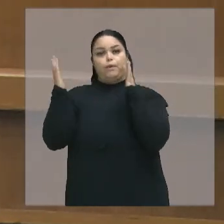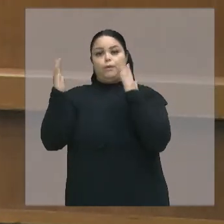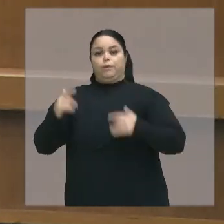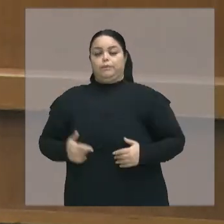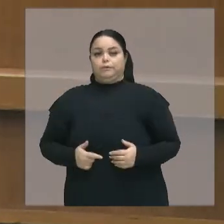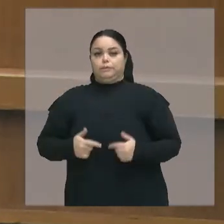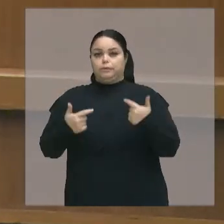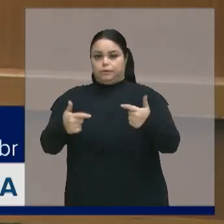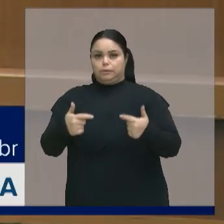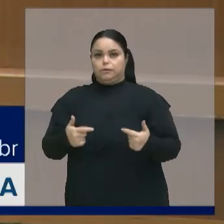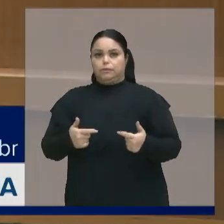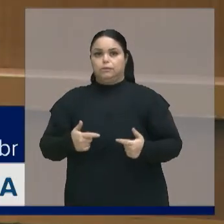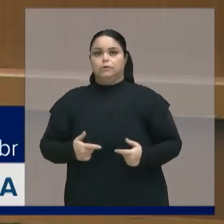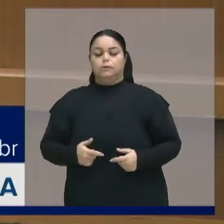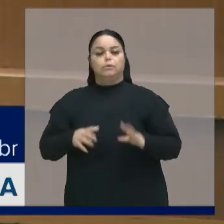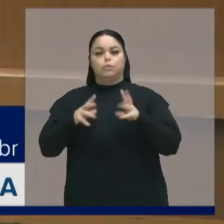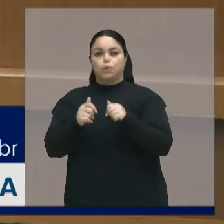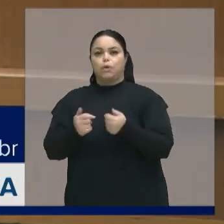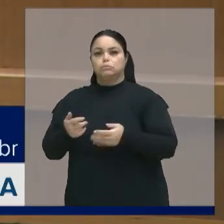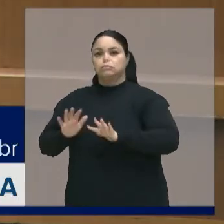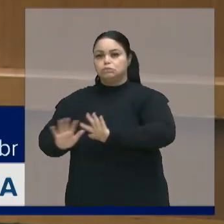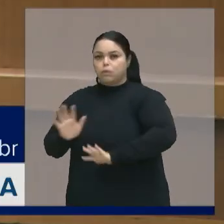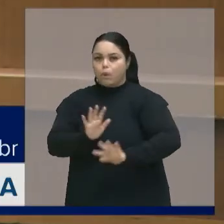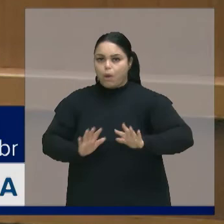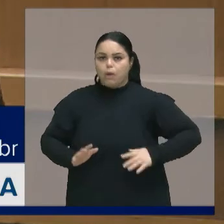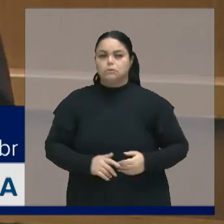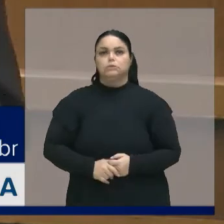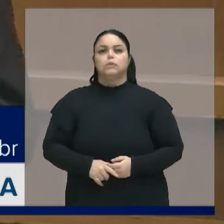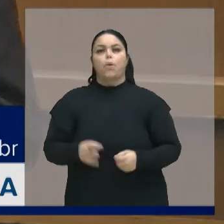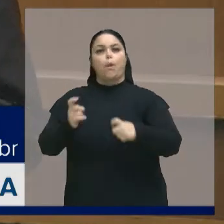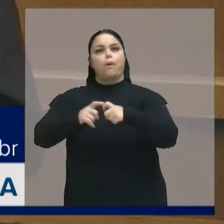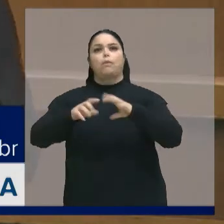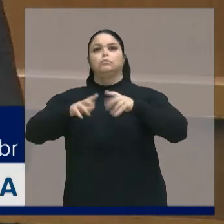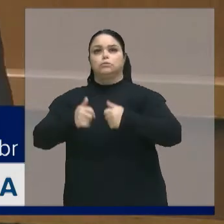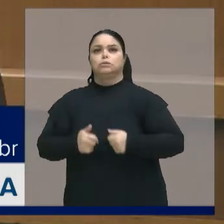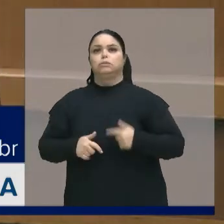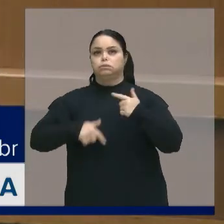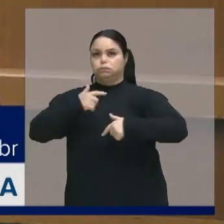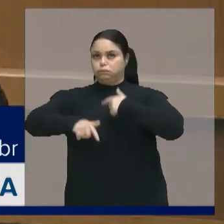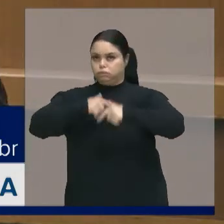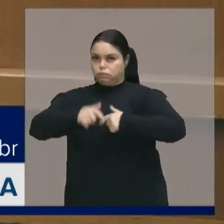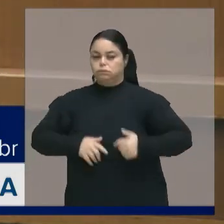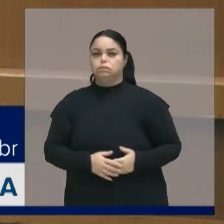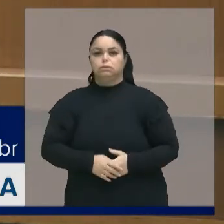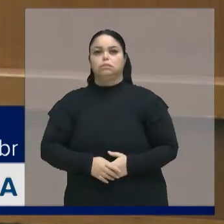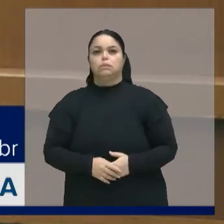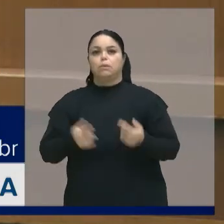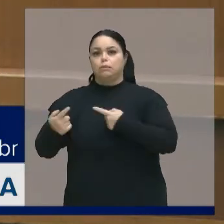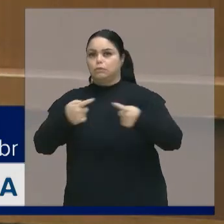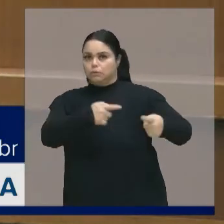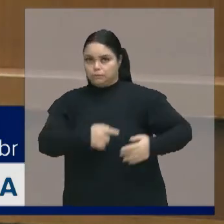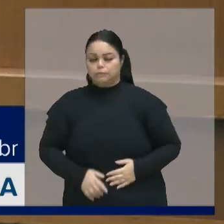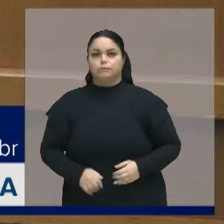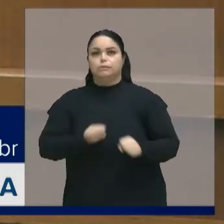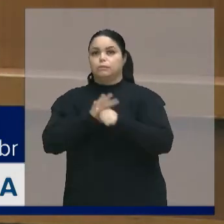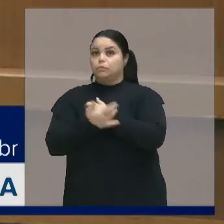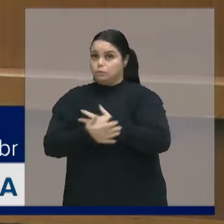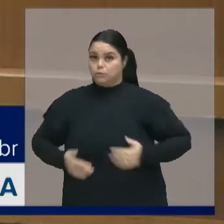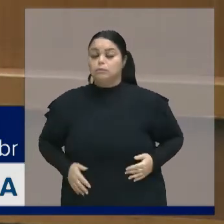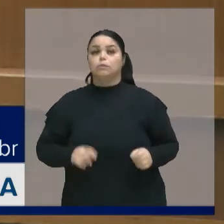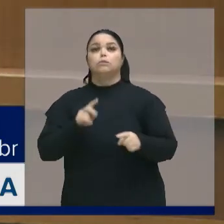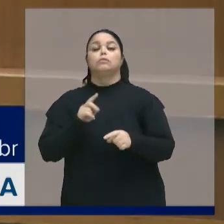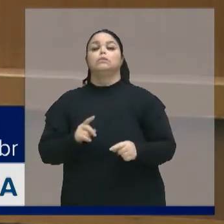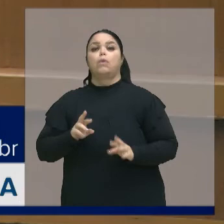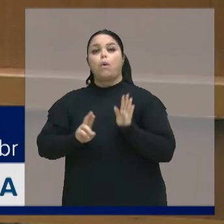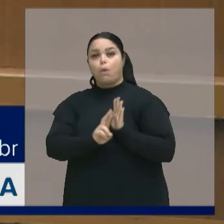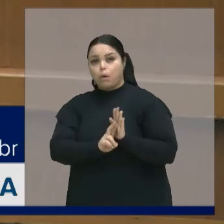os agentes de serviços gerais até os médicos, né, todos, no enfrentamento aí da pandemia, e bem representado